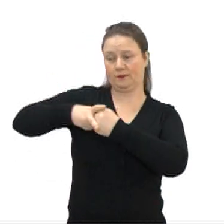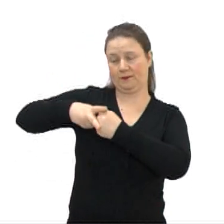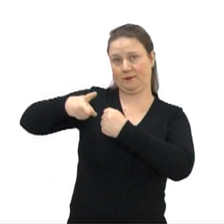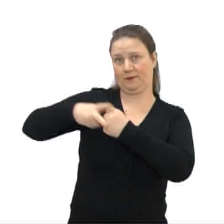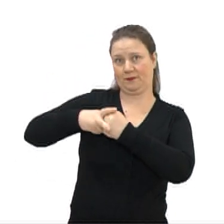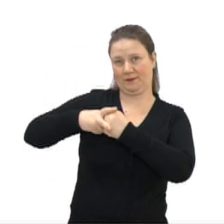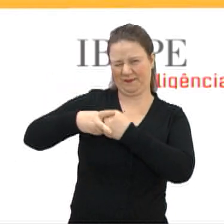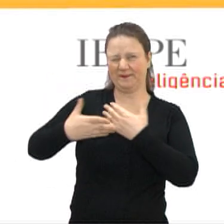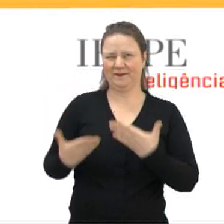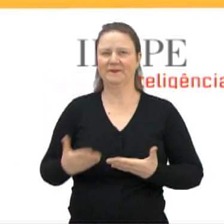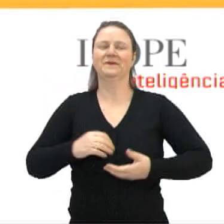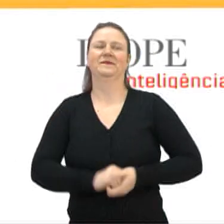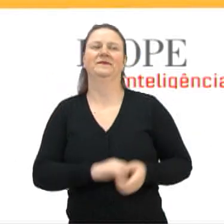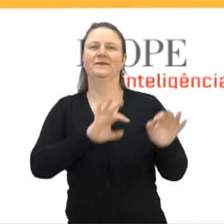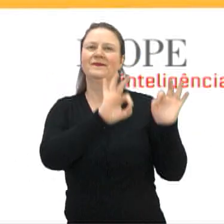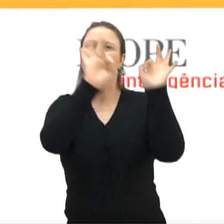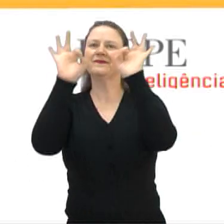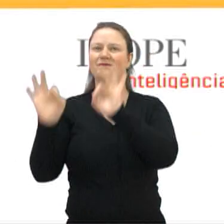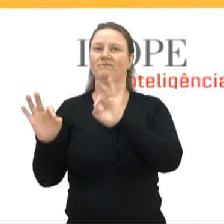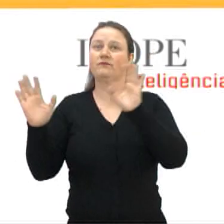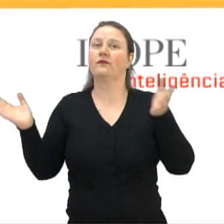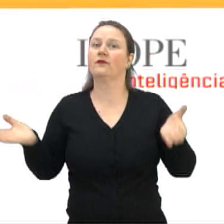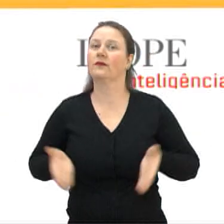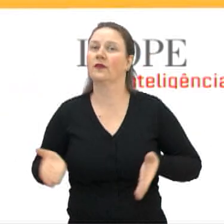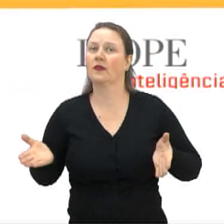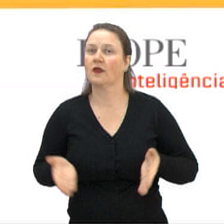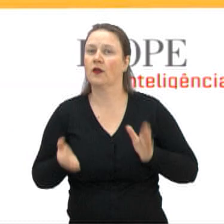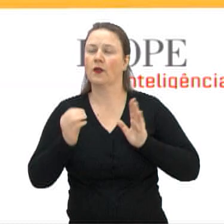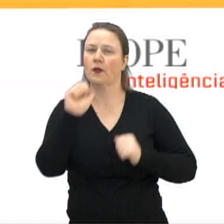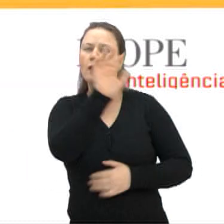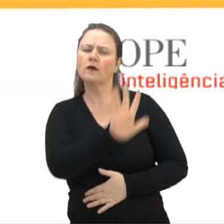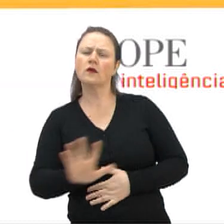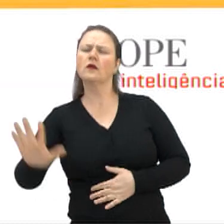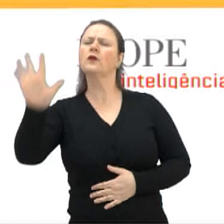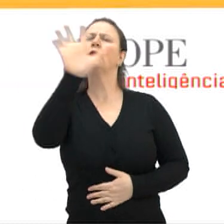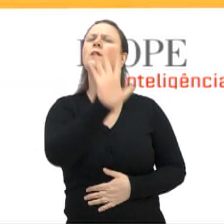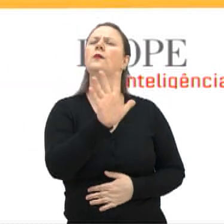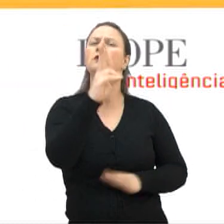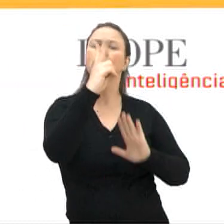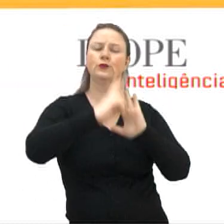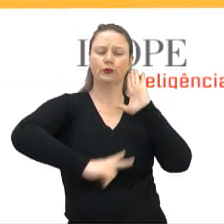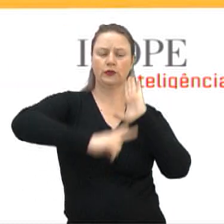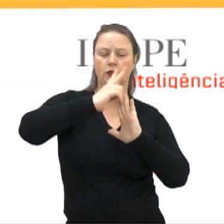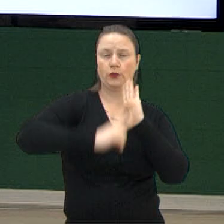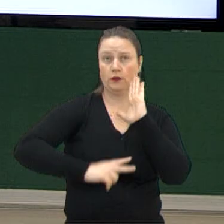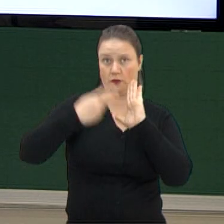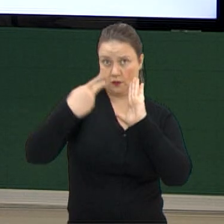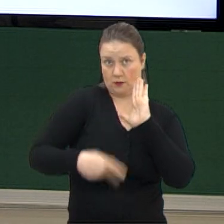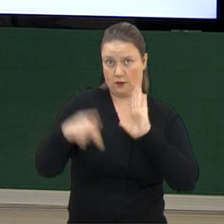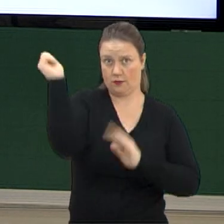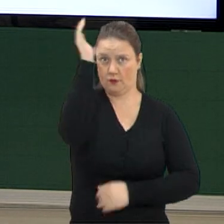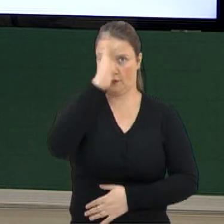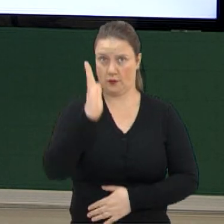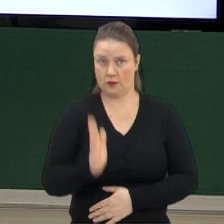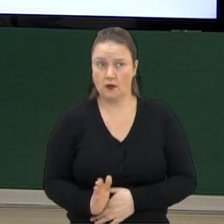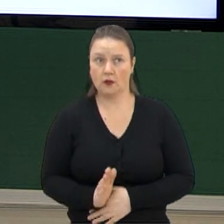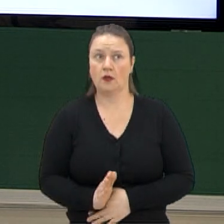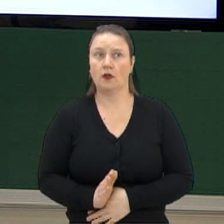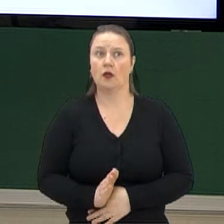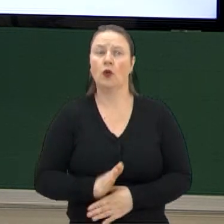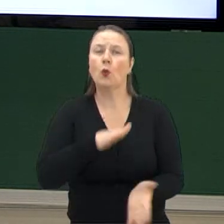verbo. Continuando. Então, Retratos da Leitura no Brasil, que está lá a edição